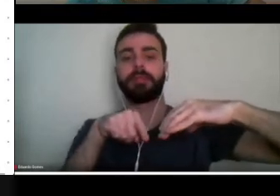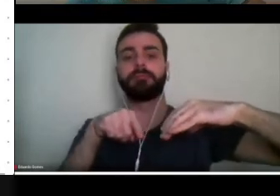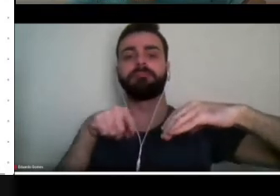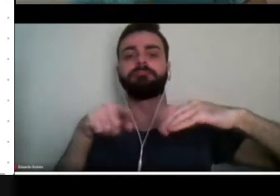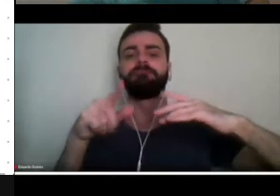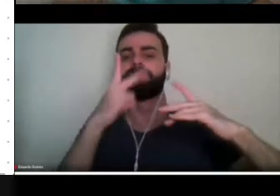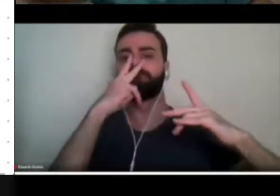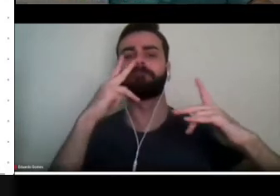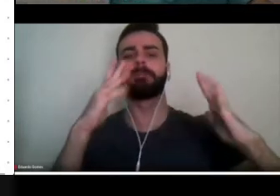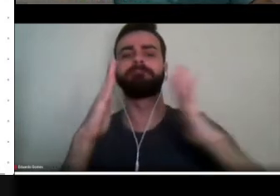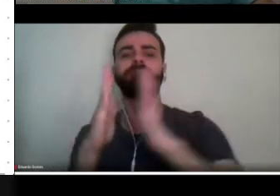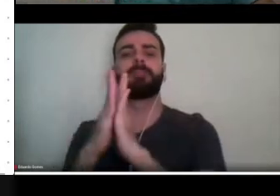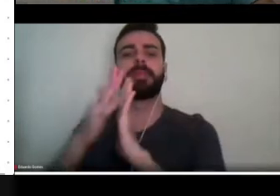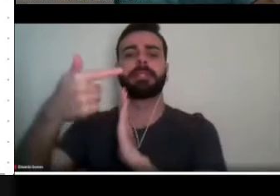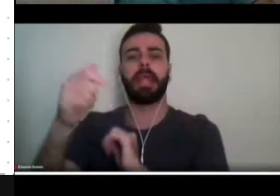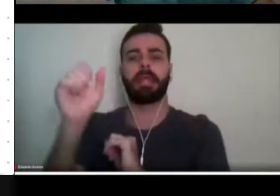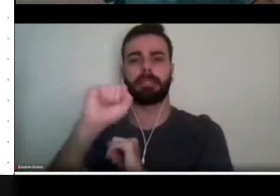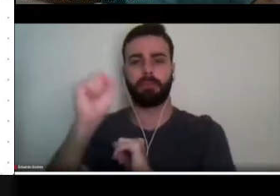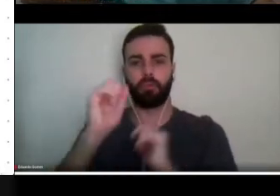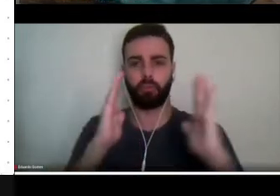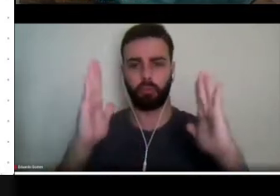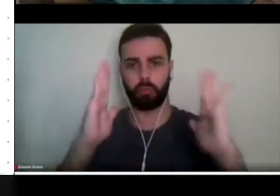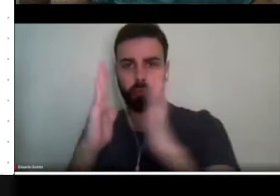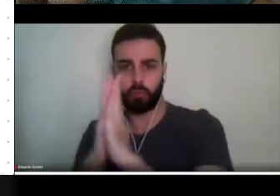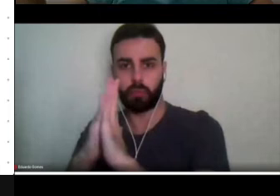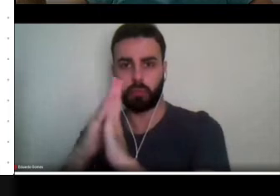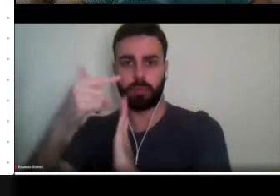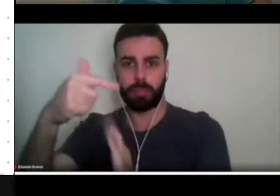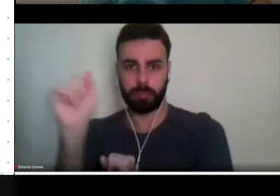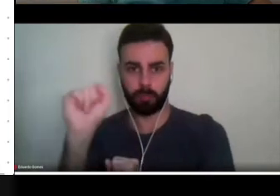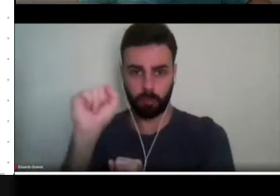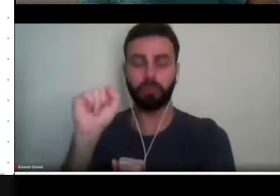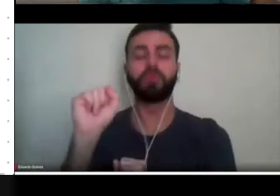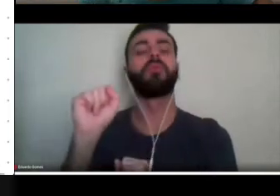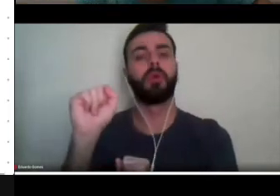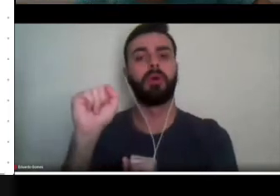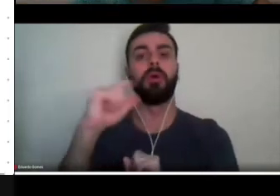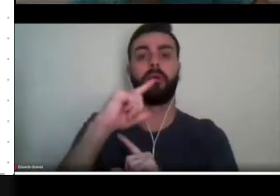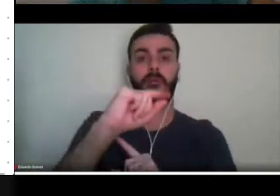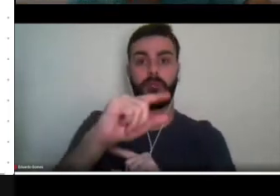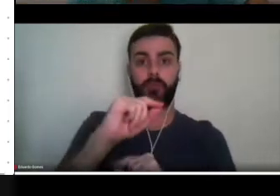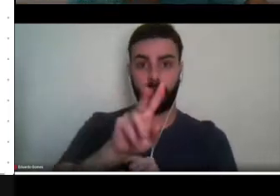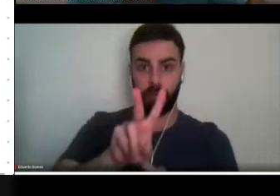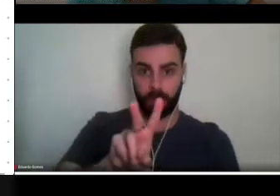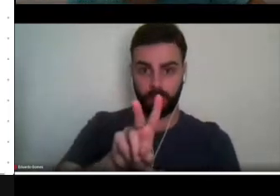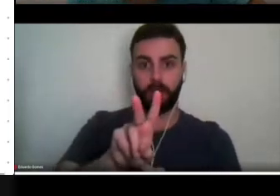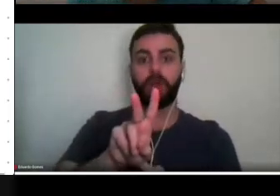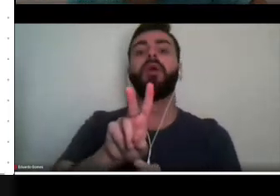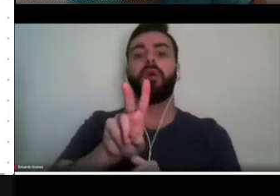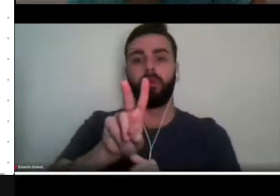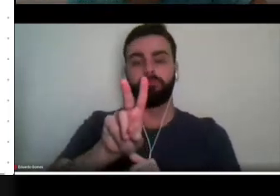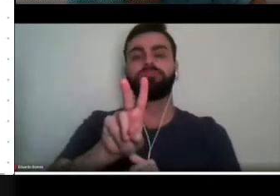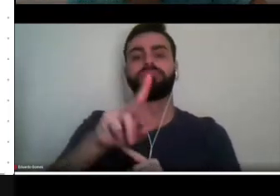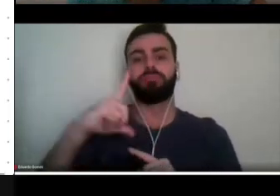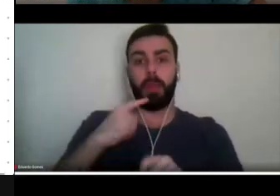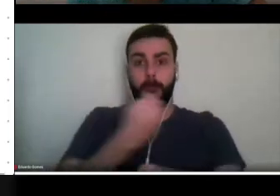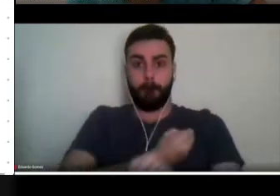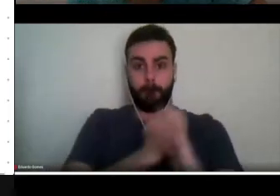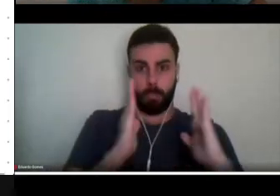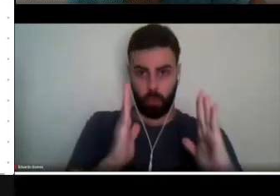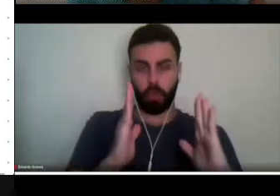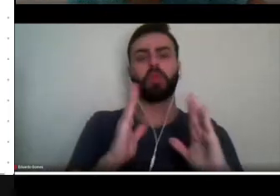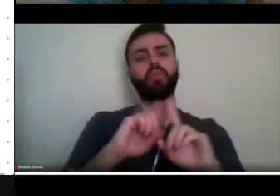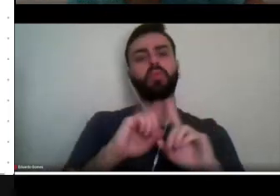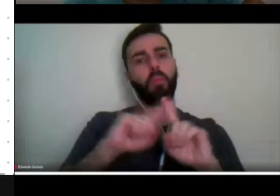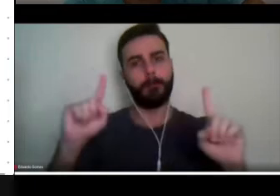a velocidade aumenta em módulo, só que ela é negativa. Então, e aí observa que de 8